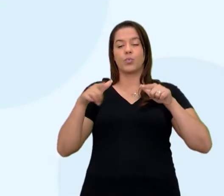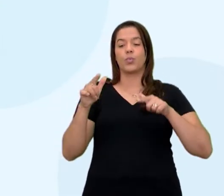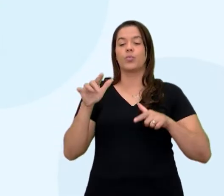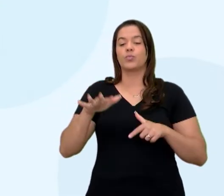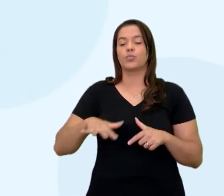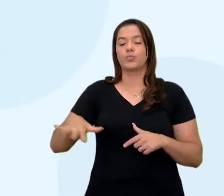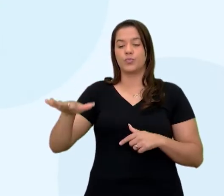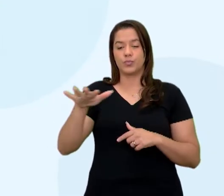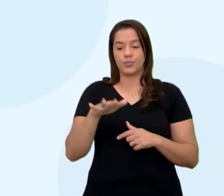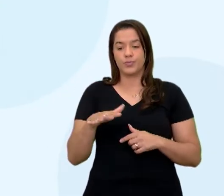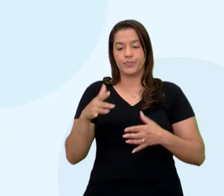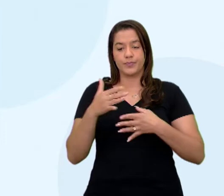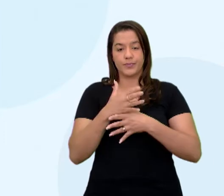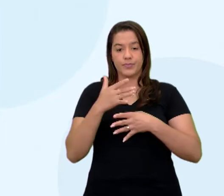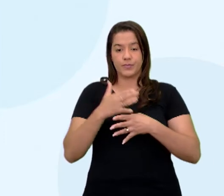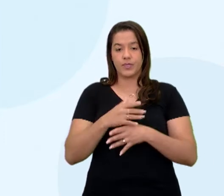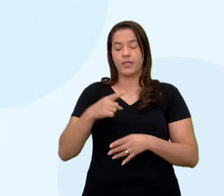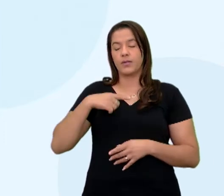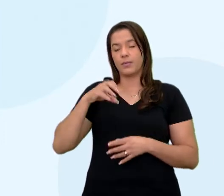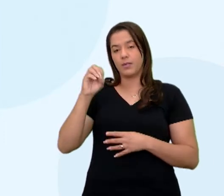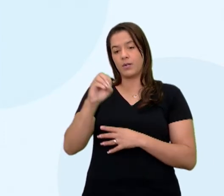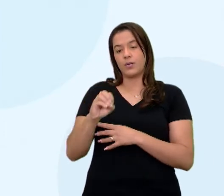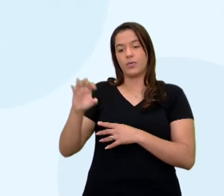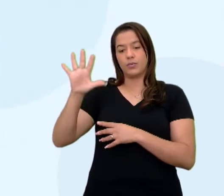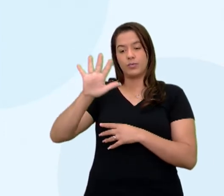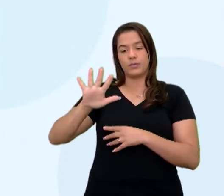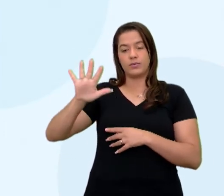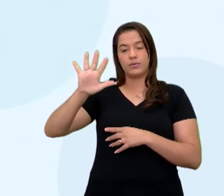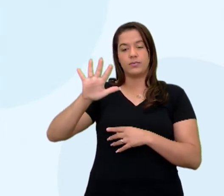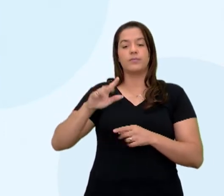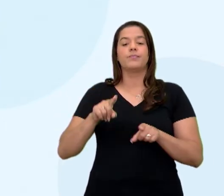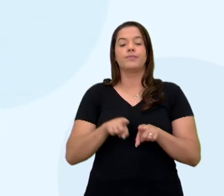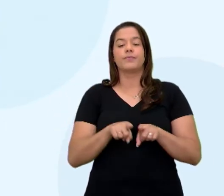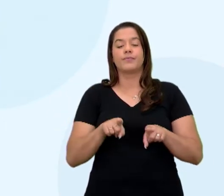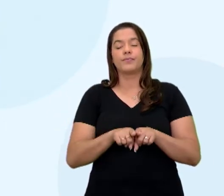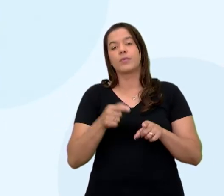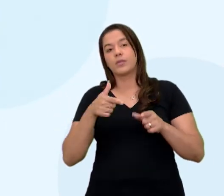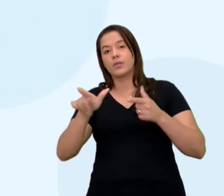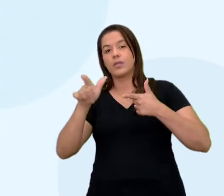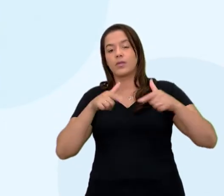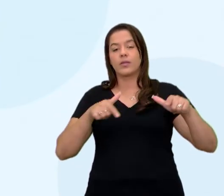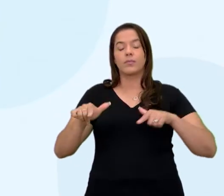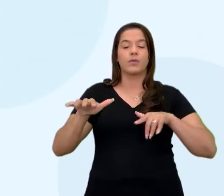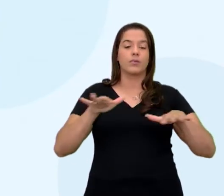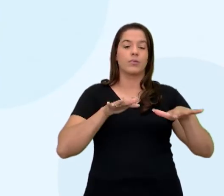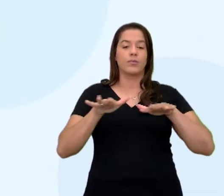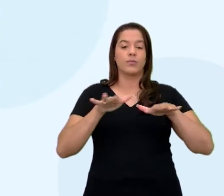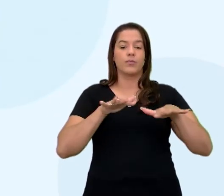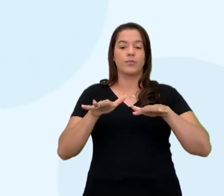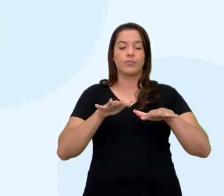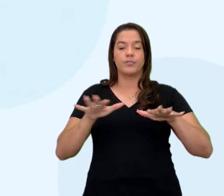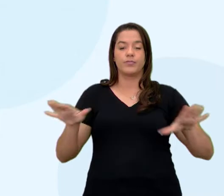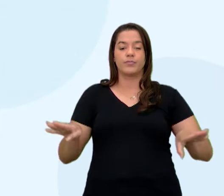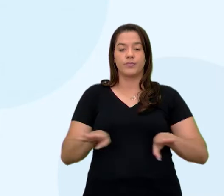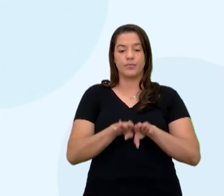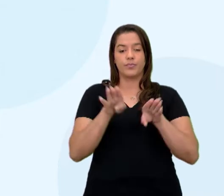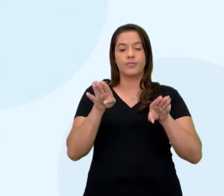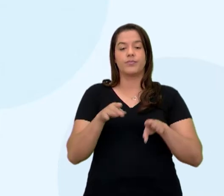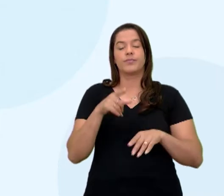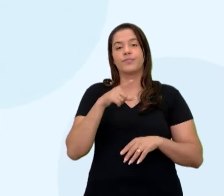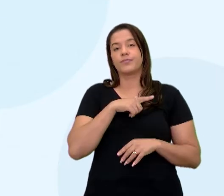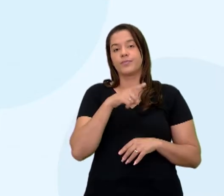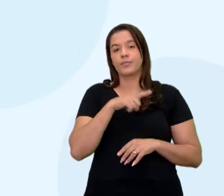na região da Oceania. Então vejam que há diversas, como também no movimento convergente, nós